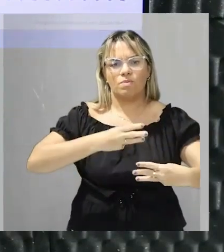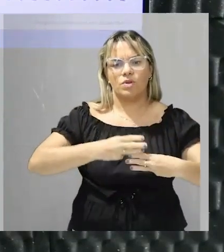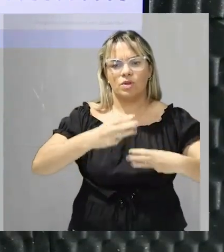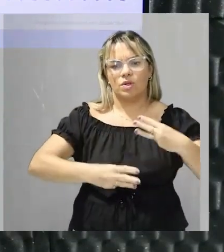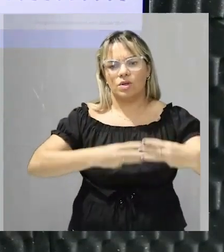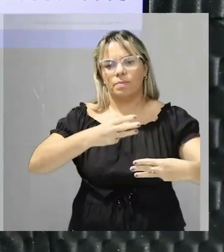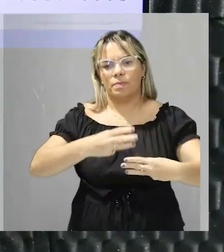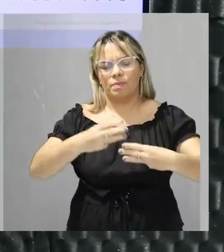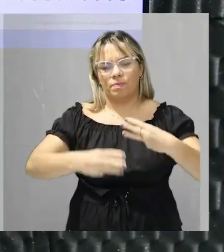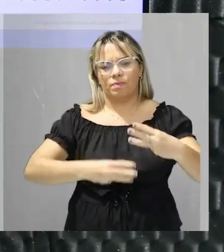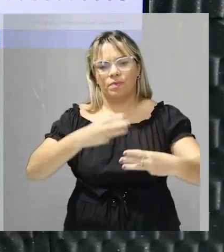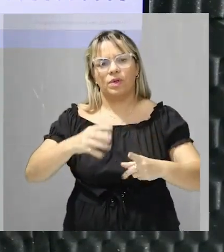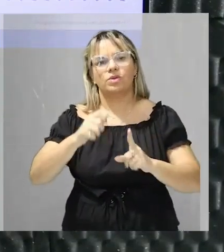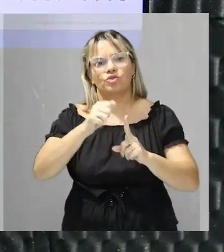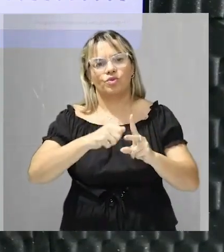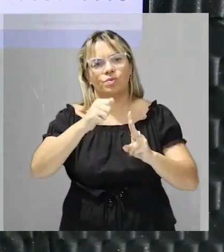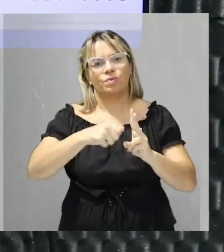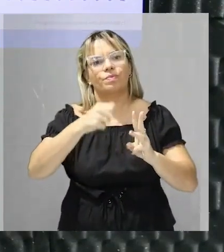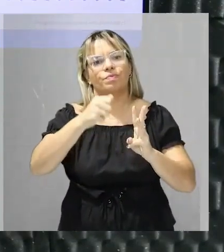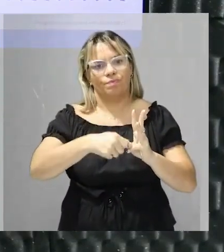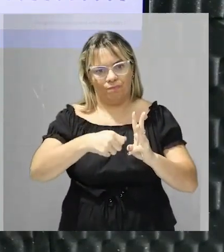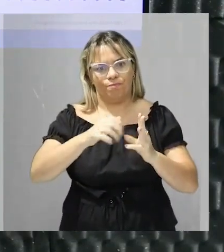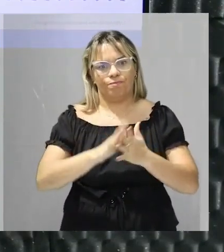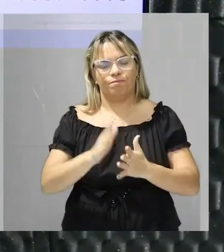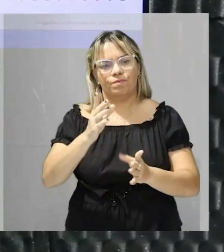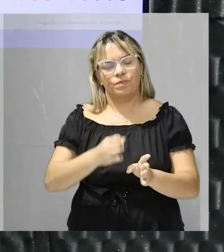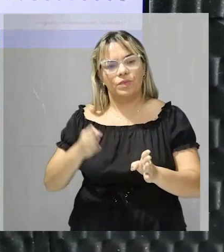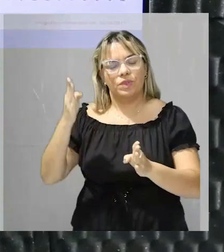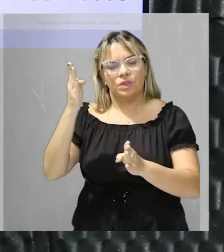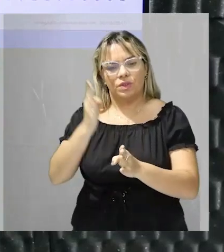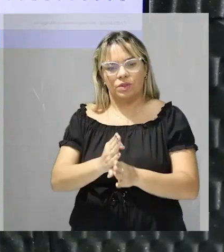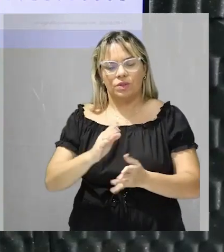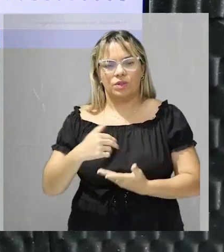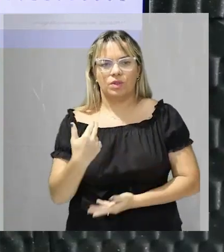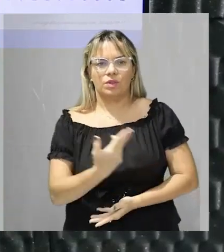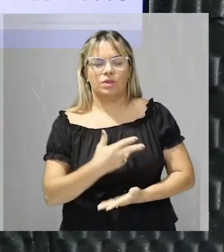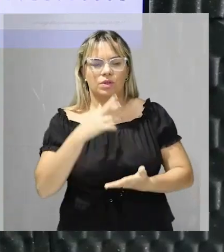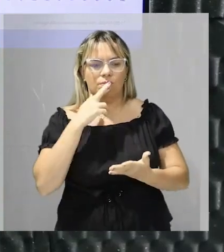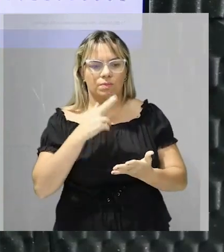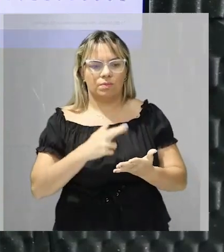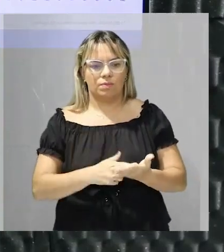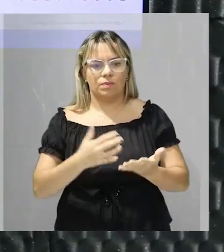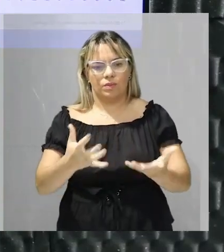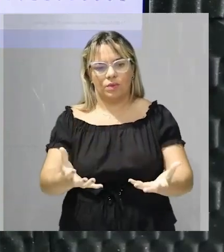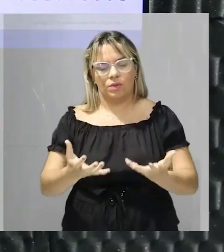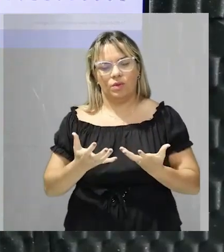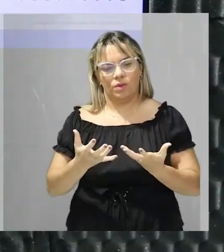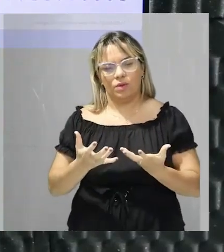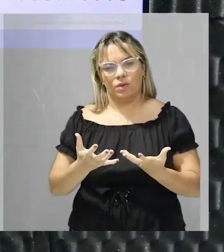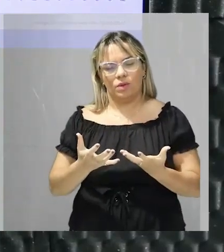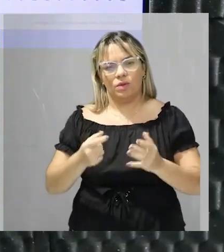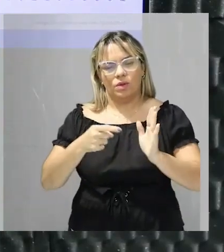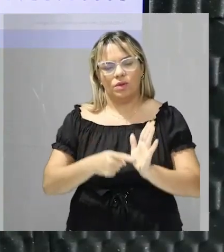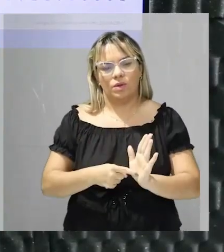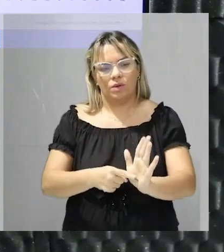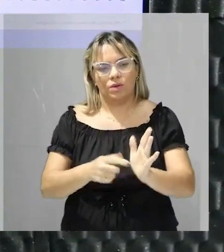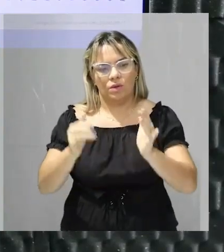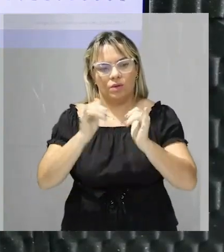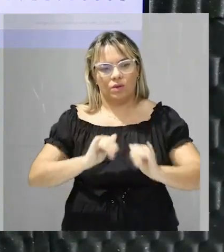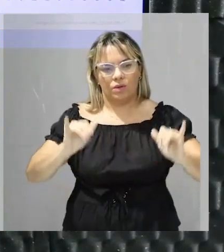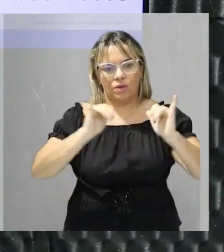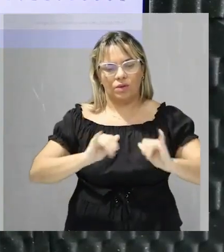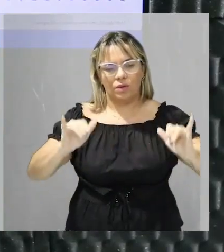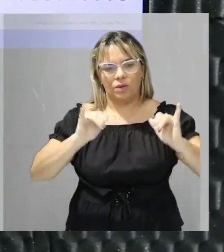e identificarmos Justamente a nossa resposta tá querendo tá trazendo para nós a informação